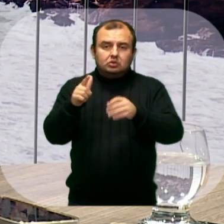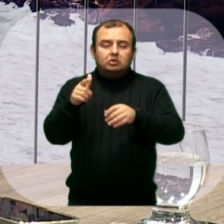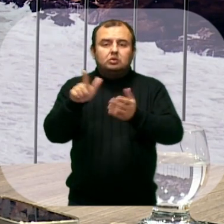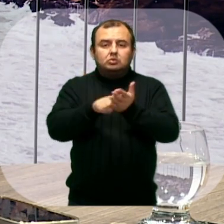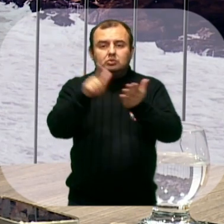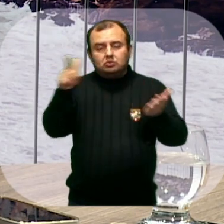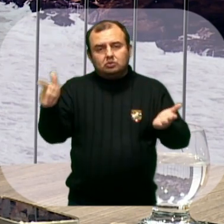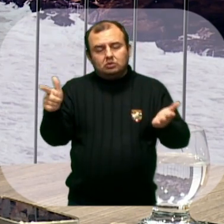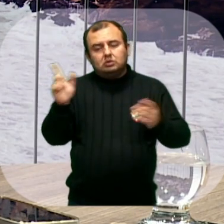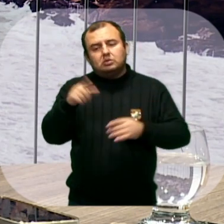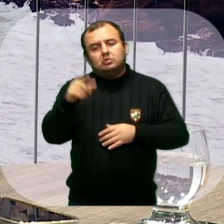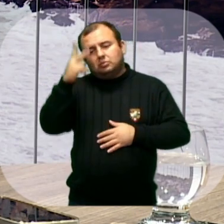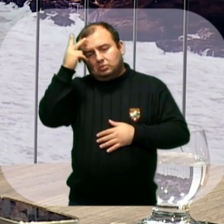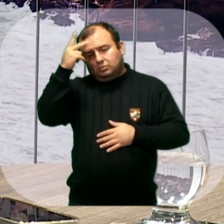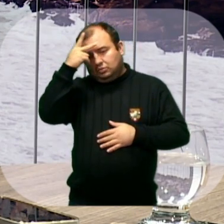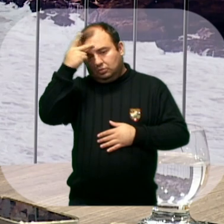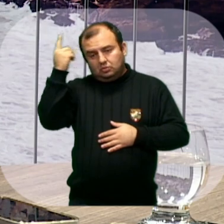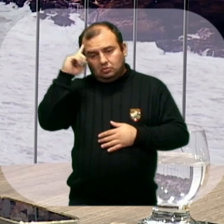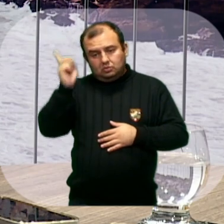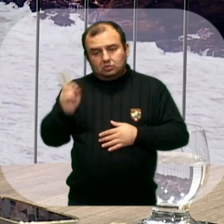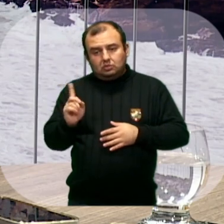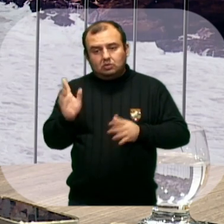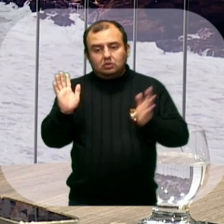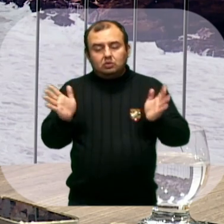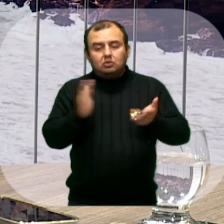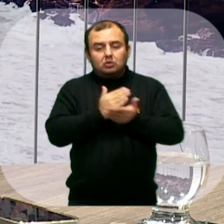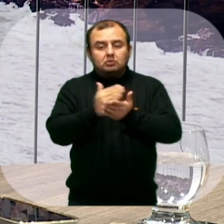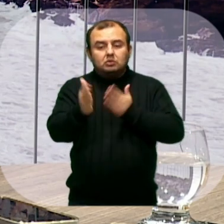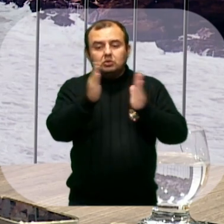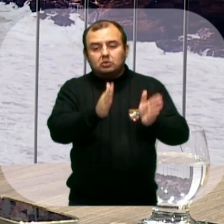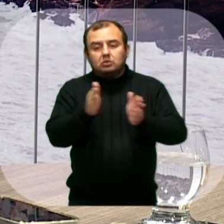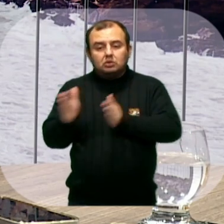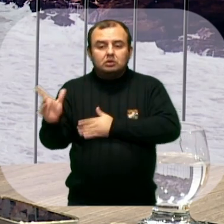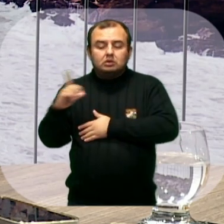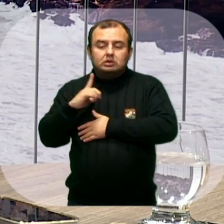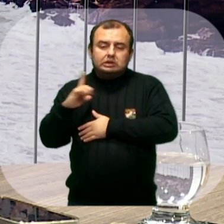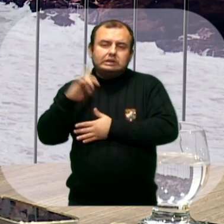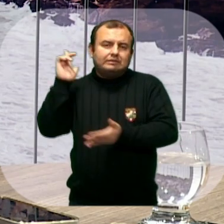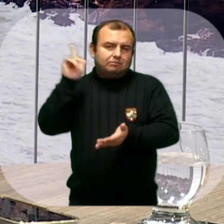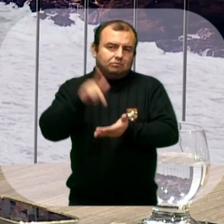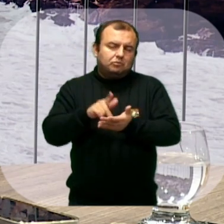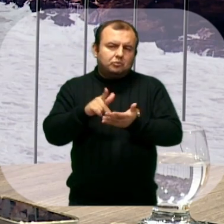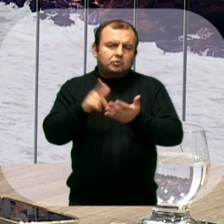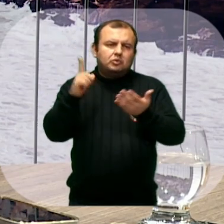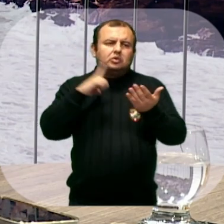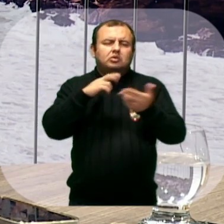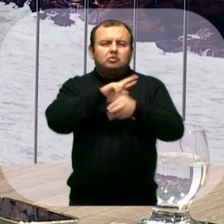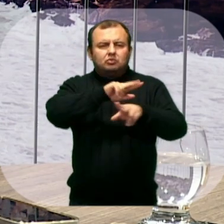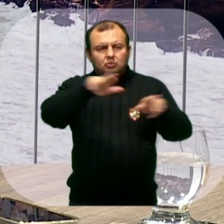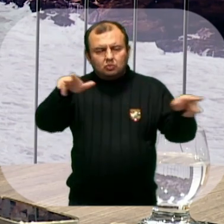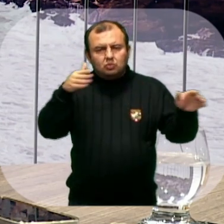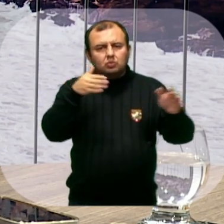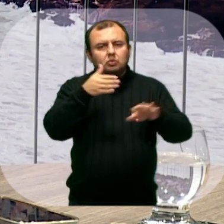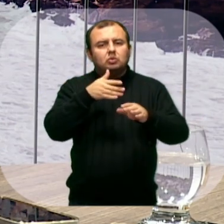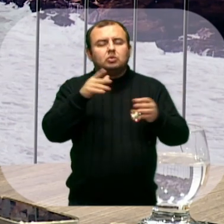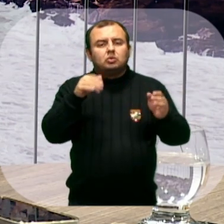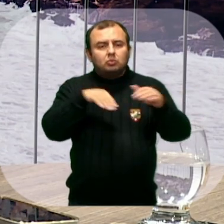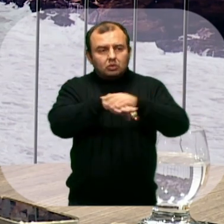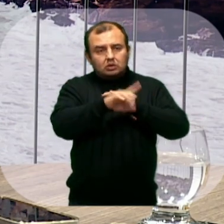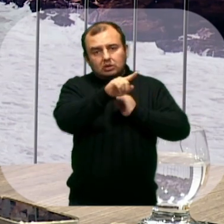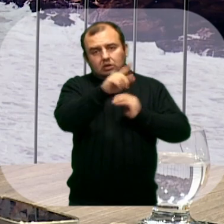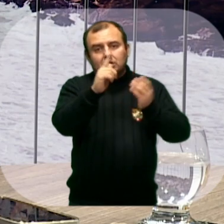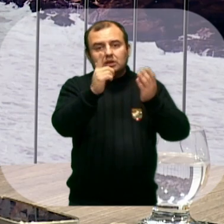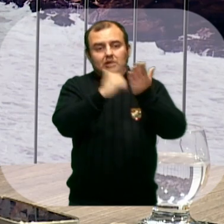muita gente que não sabe. Nós vamos começar a organizar a partir de agora. Nós temos um verdadeiro acervo raro na biblioteca